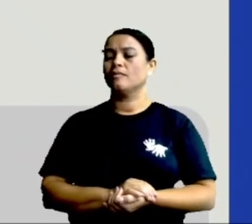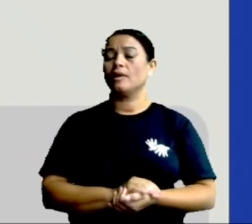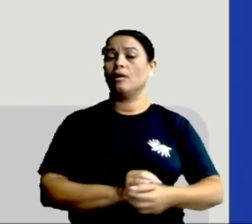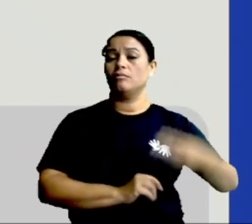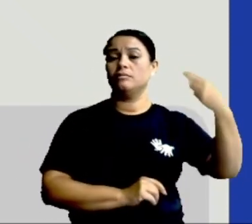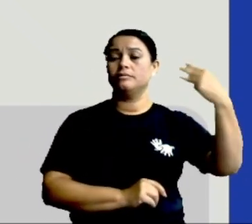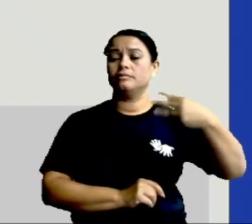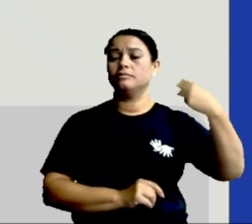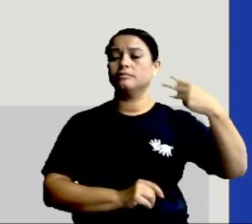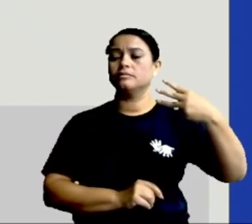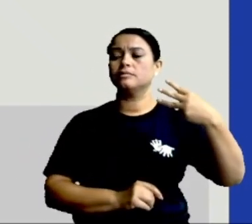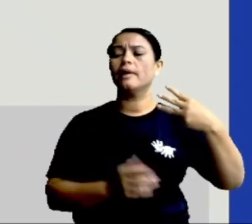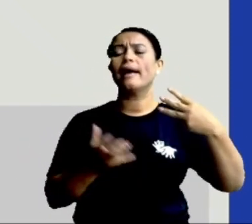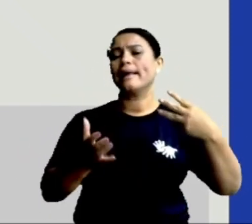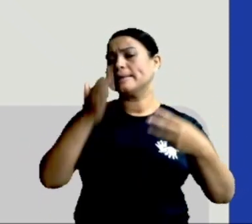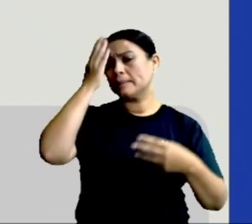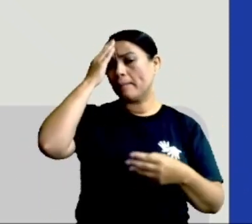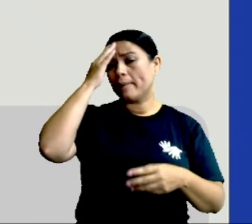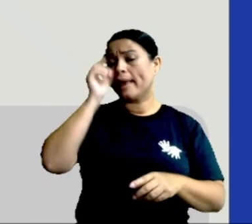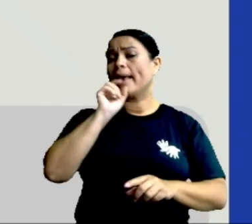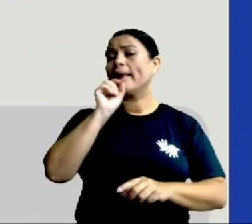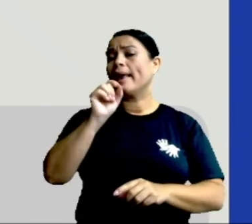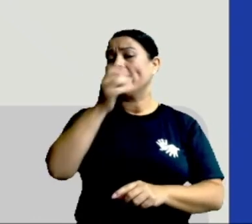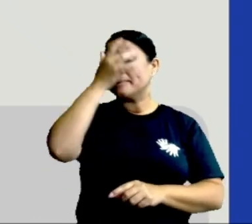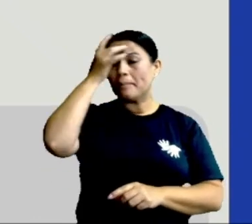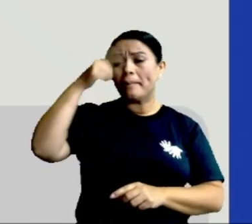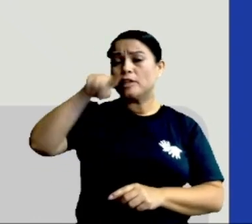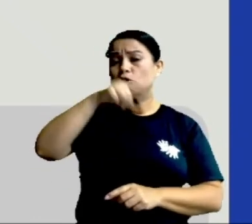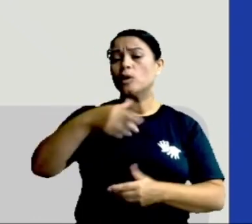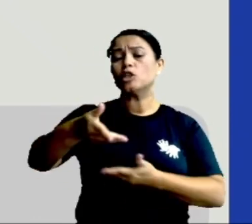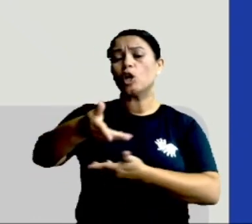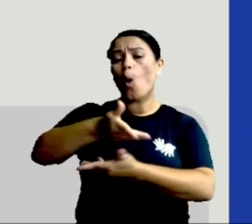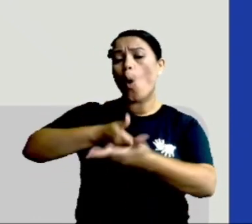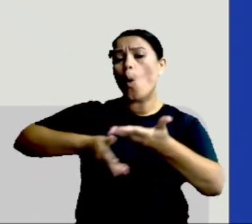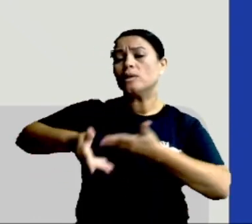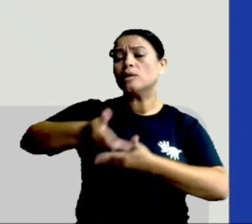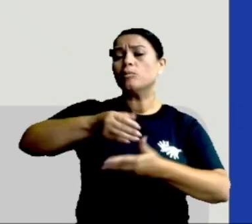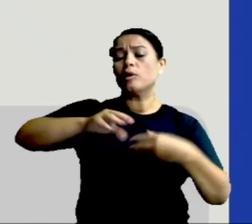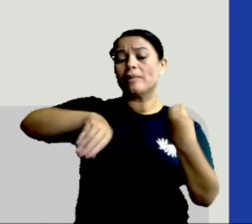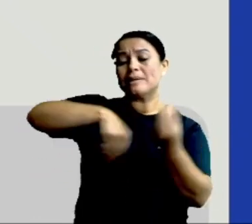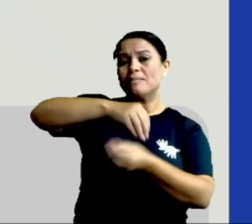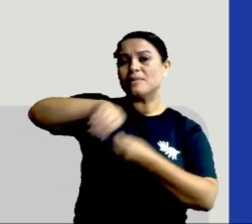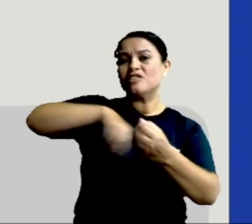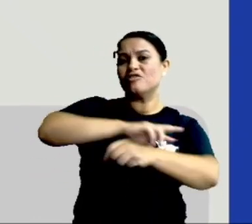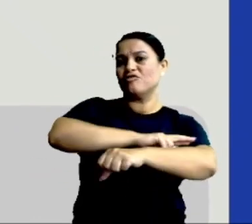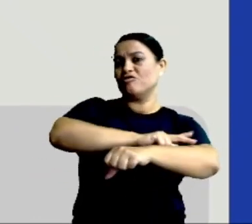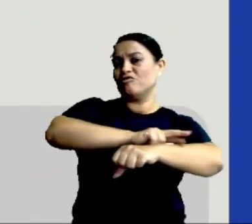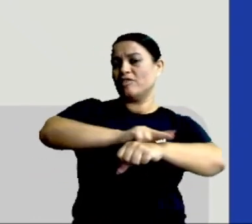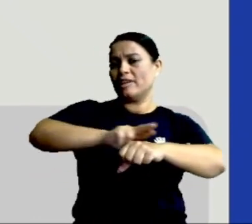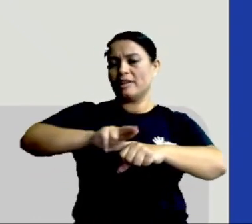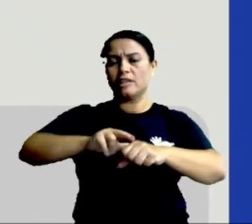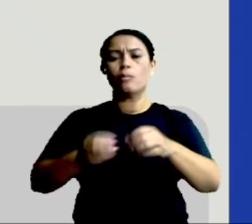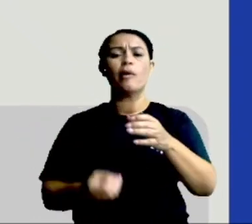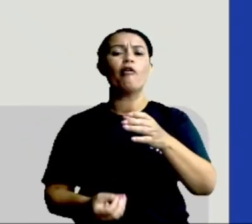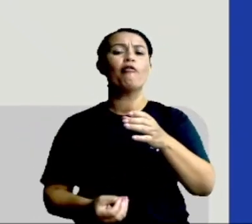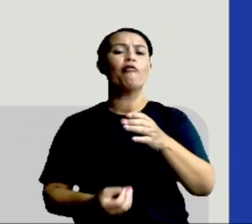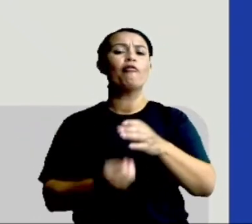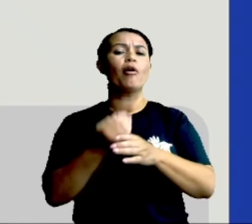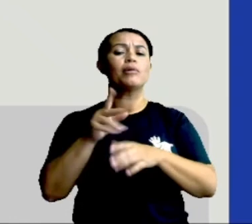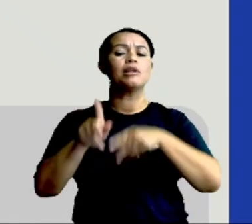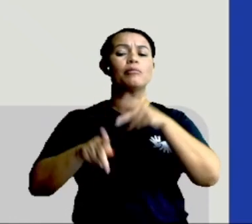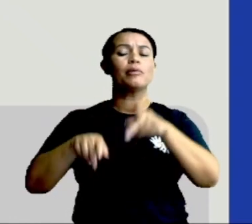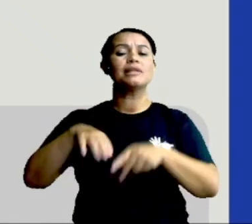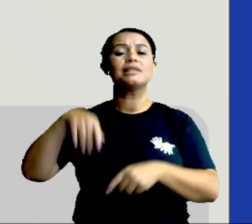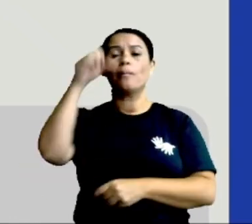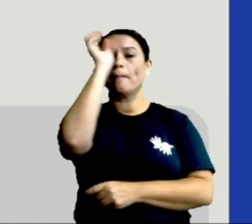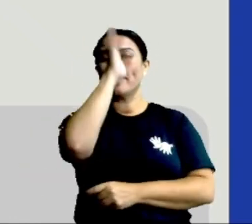No terceiro, quer saber quem foram os povos que contribuíram para essa miscigenação, para a formação da